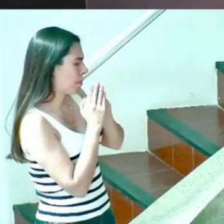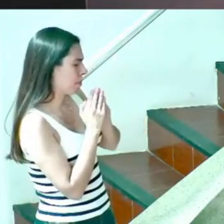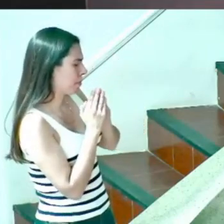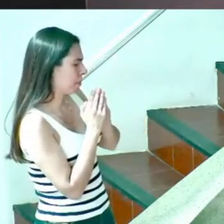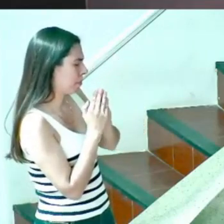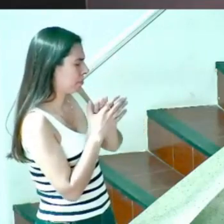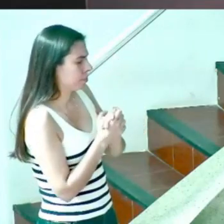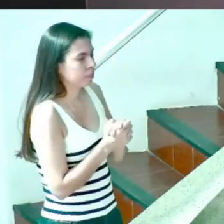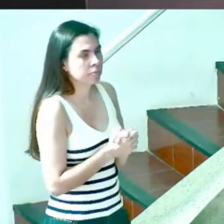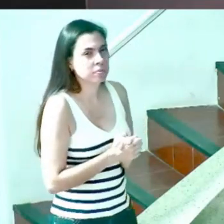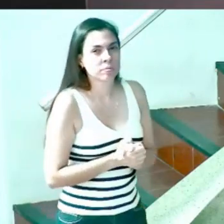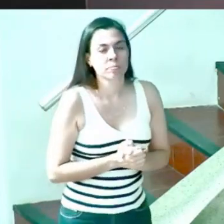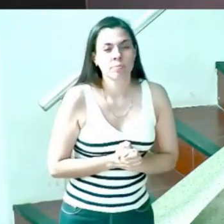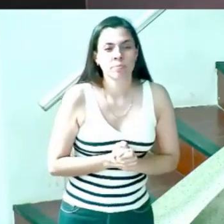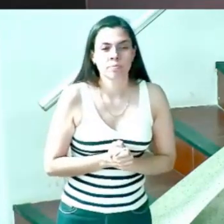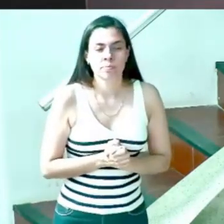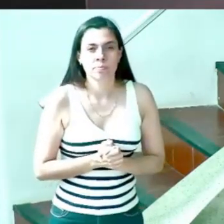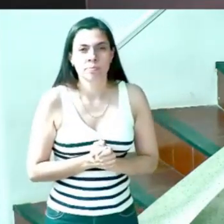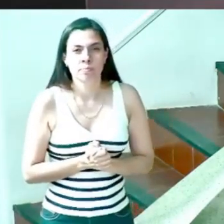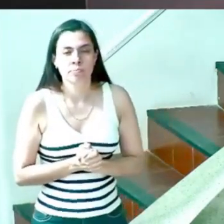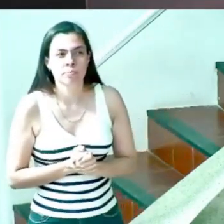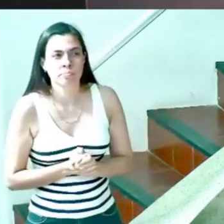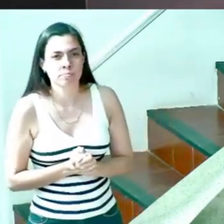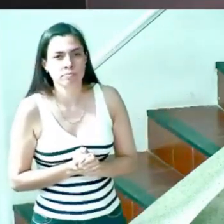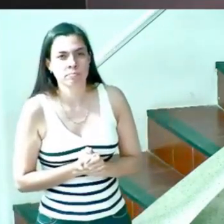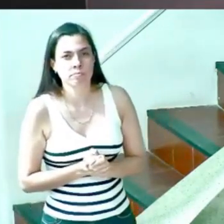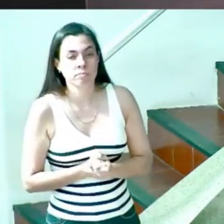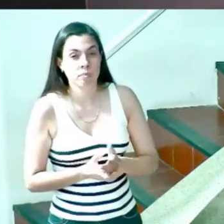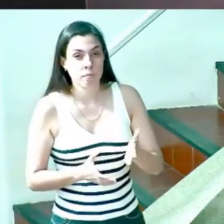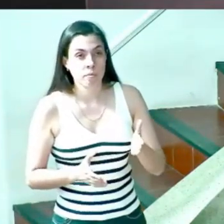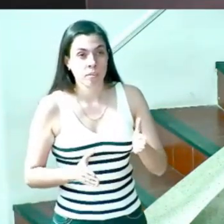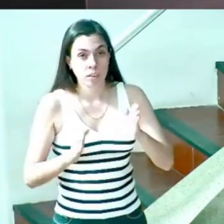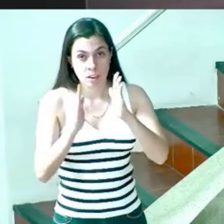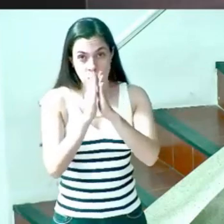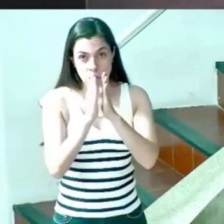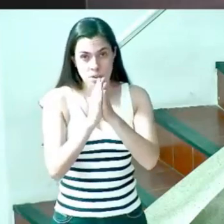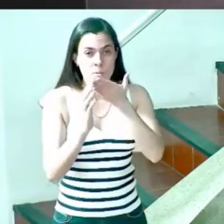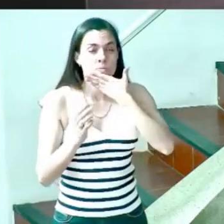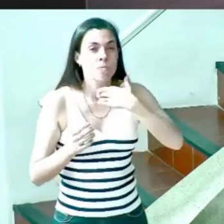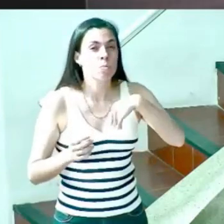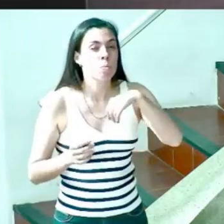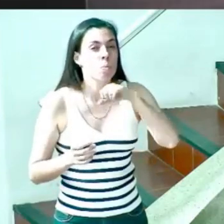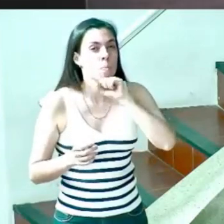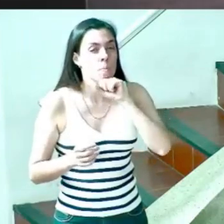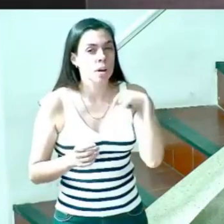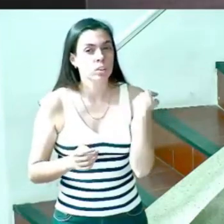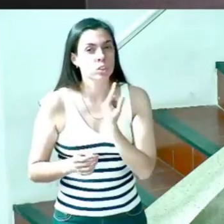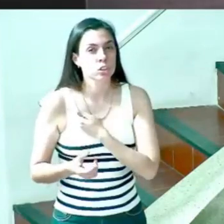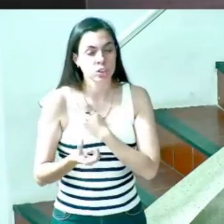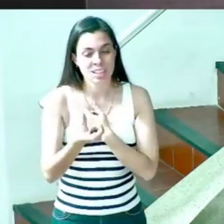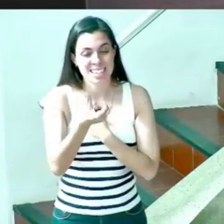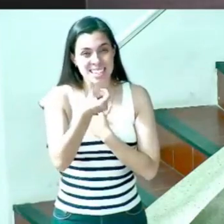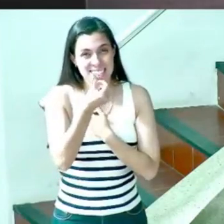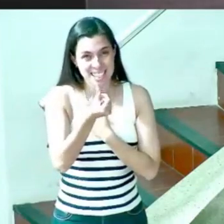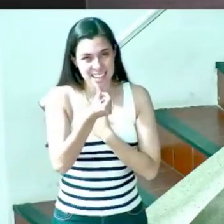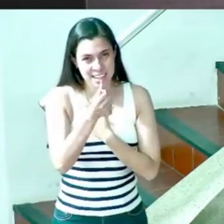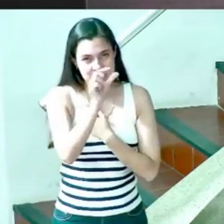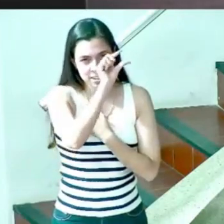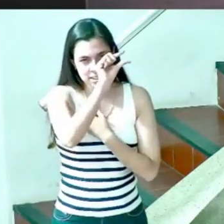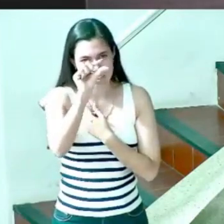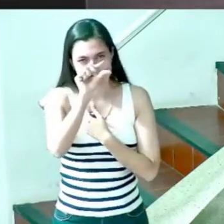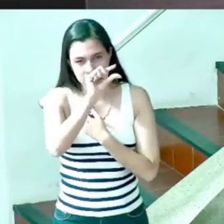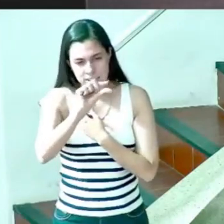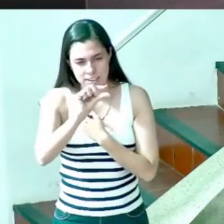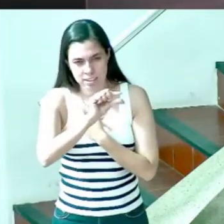Este é um ensino da sexta petição que está diante de nós, que finaliza a oração do Pai